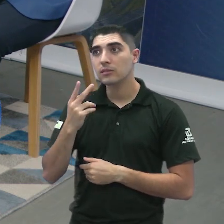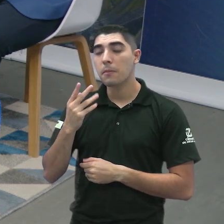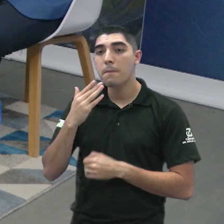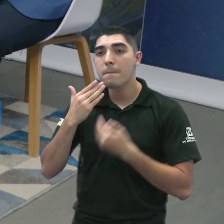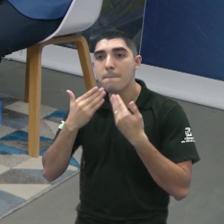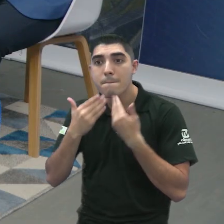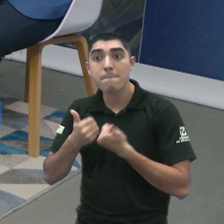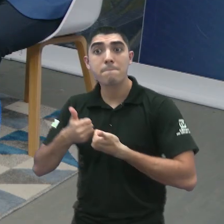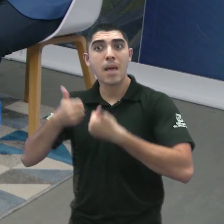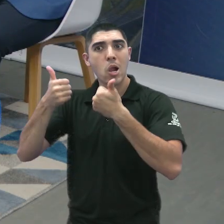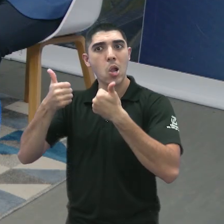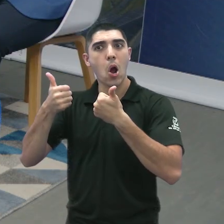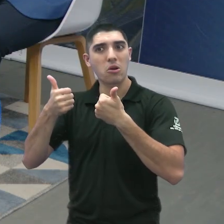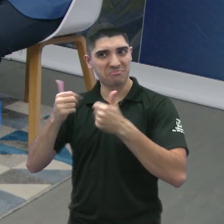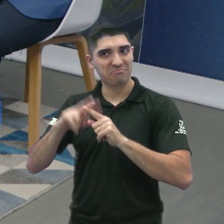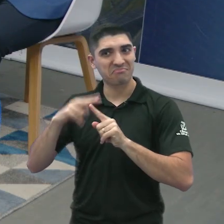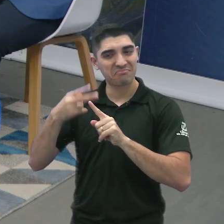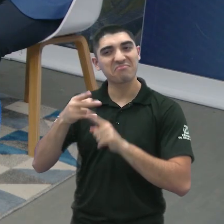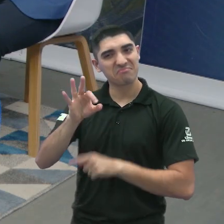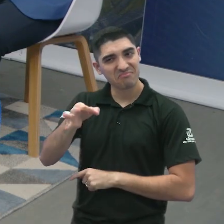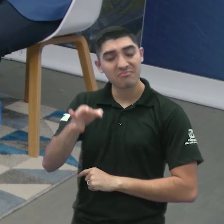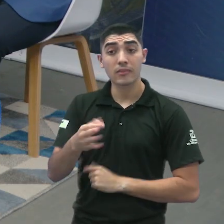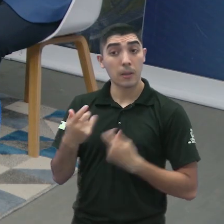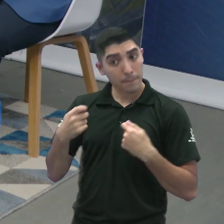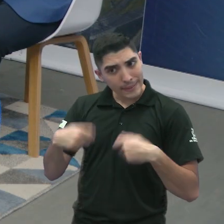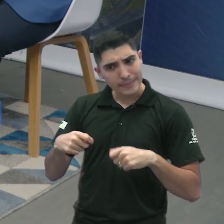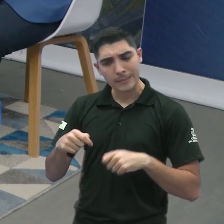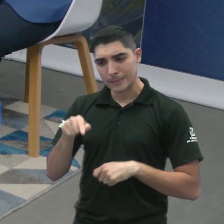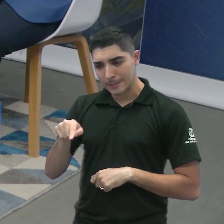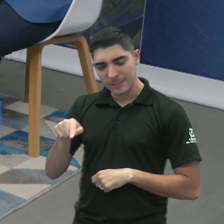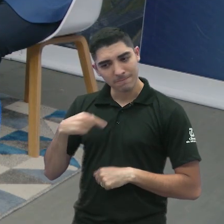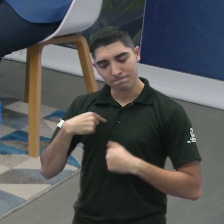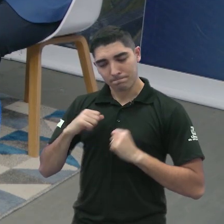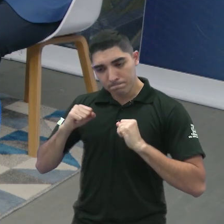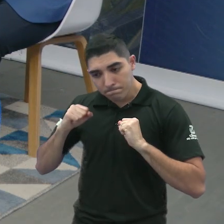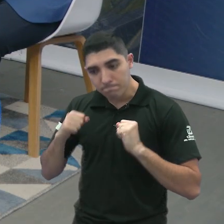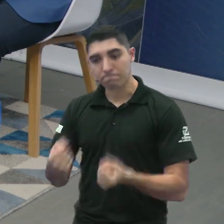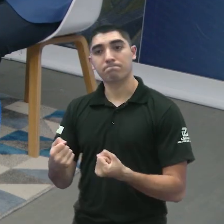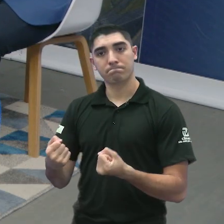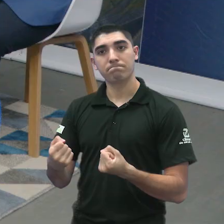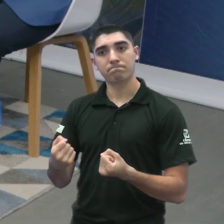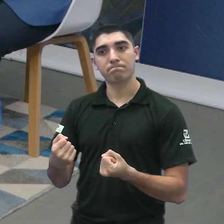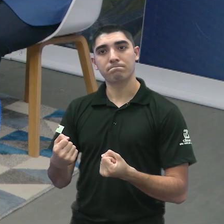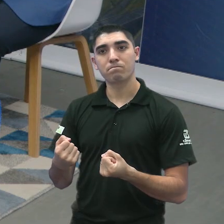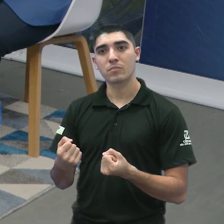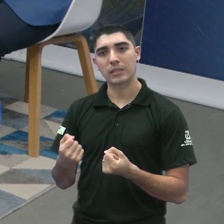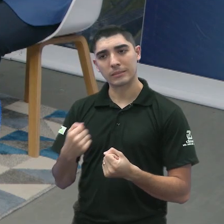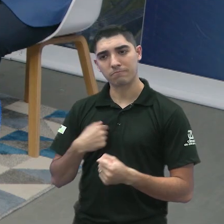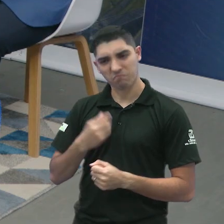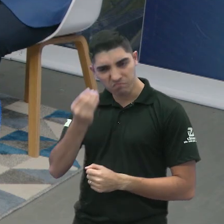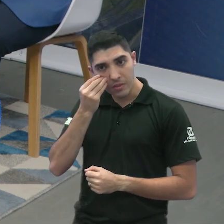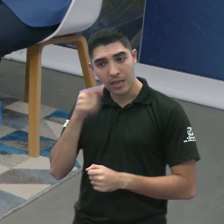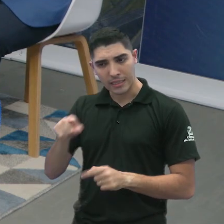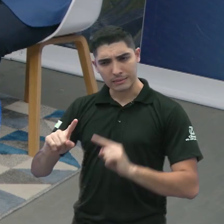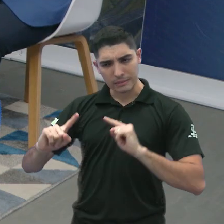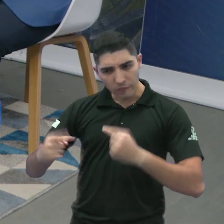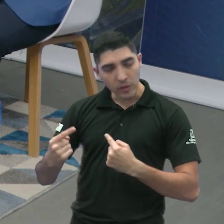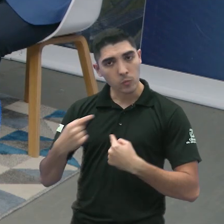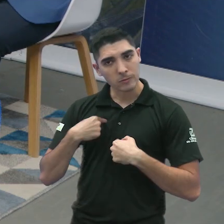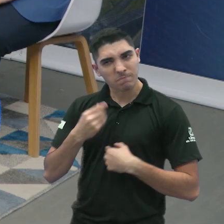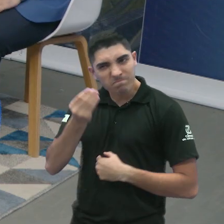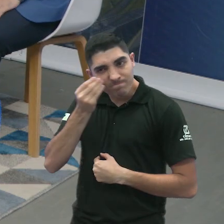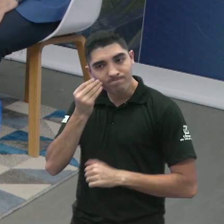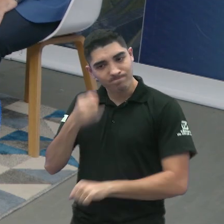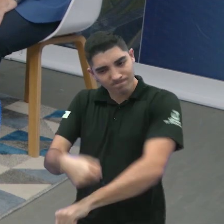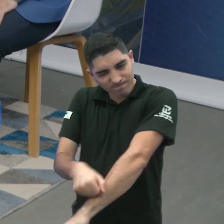melhores, né? Isso aí, encarar a situação e fazer de um limão uma limonada, enfrentar os desafios, né?